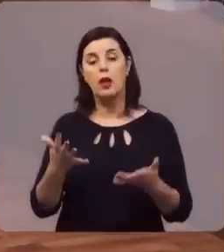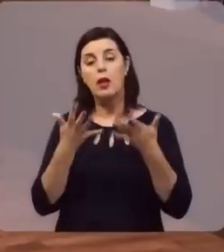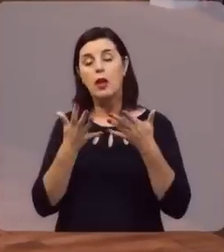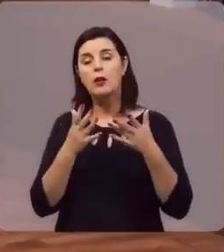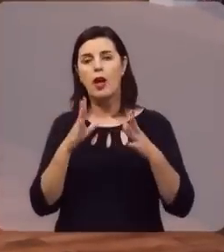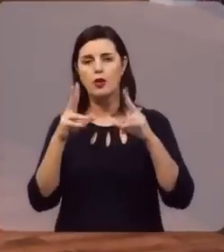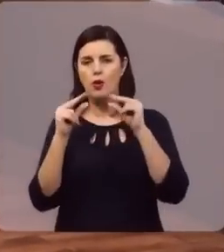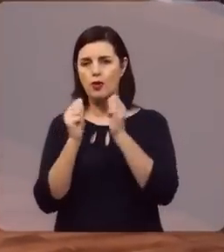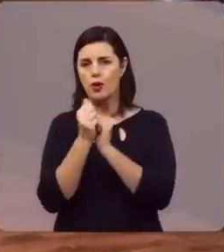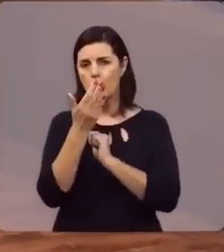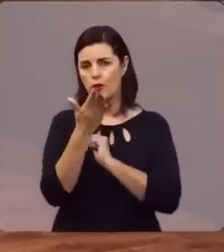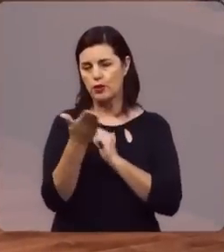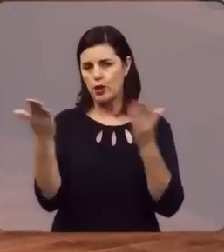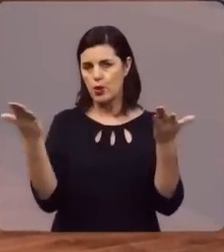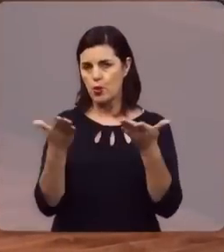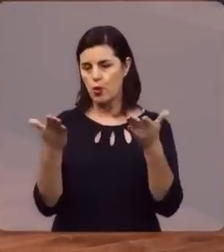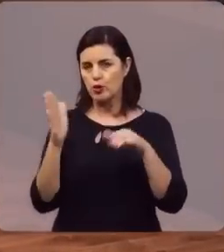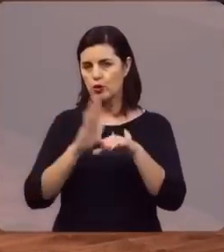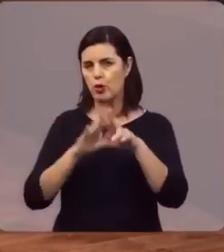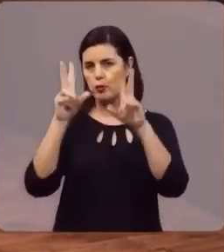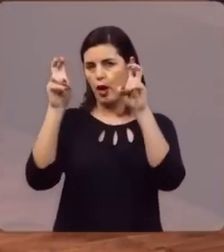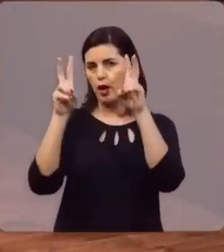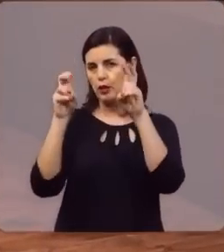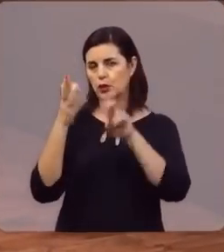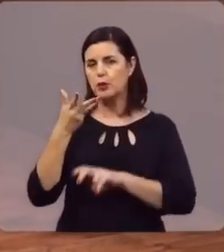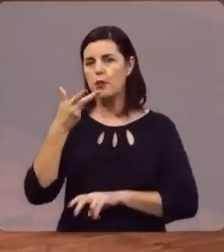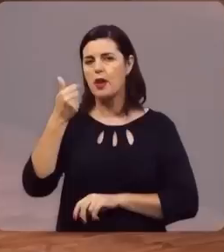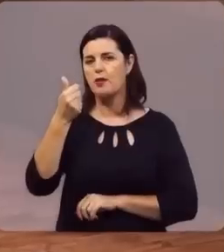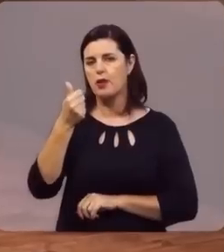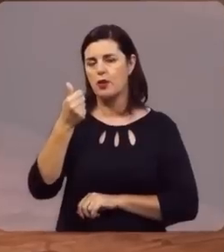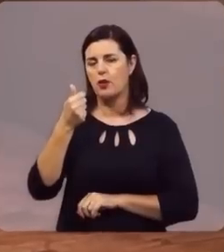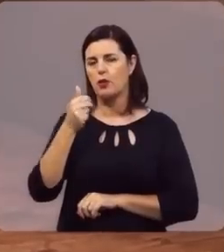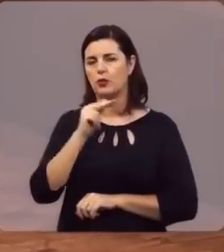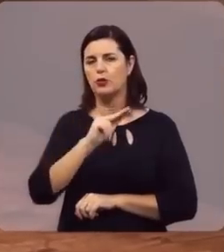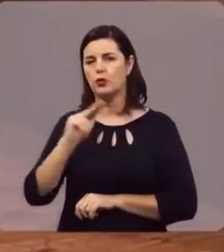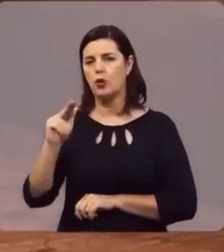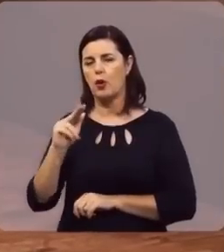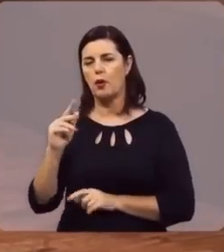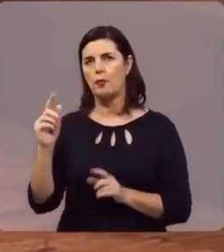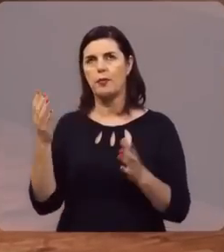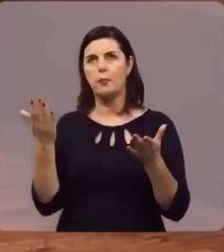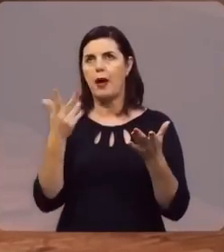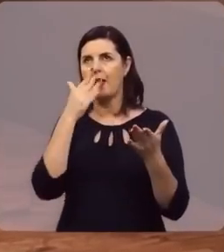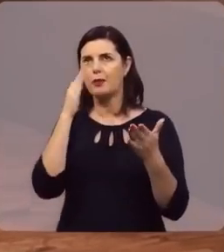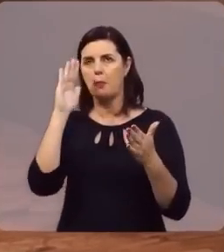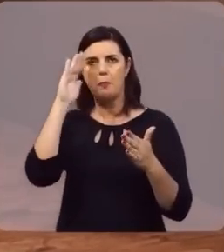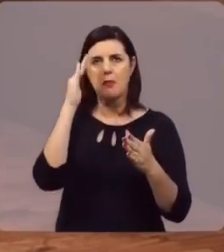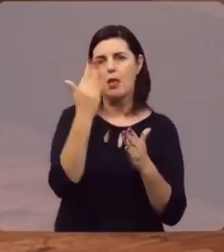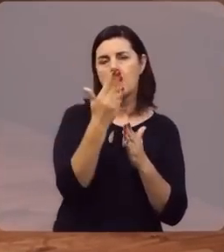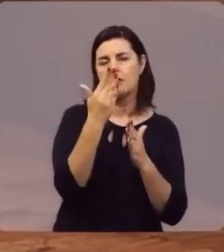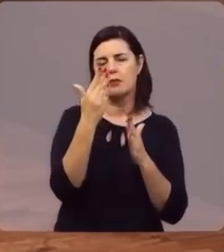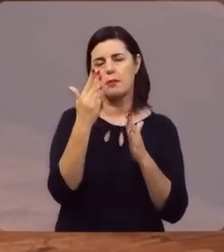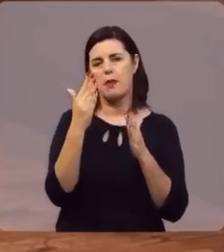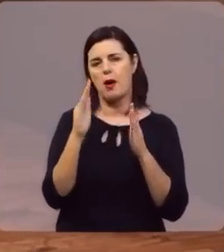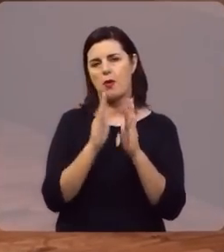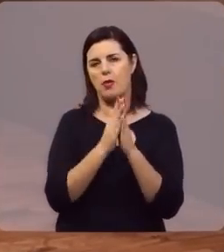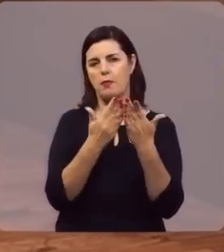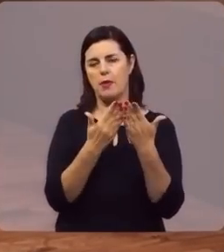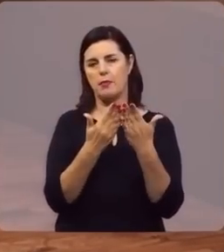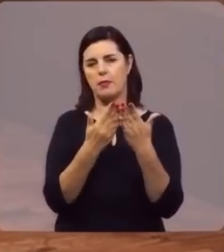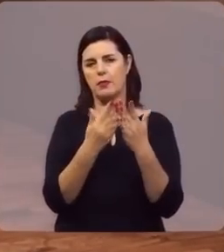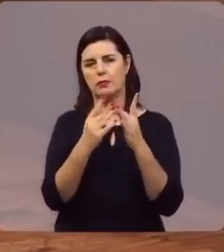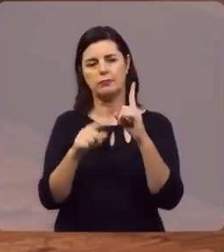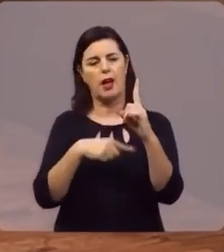e eu quero conversar com você hoje sobre o assunto maravilhoso que eu chamo de o coração da Bíblia a